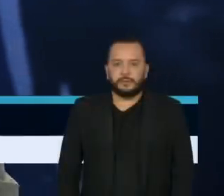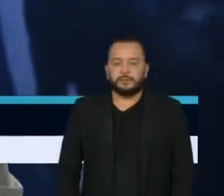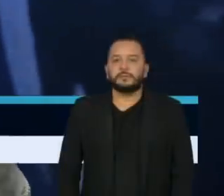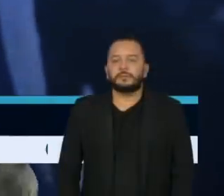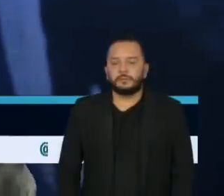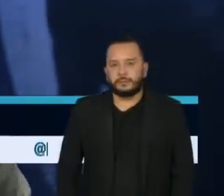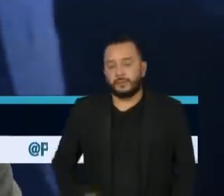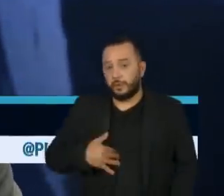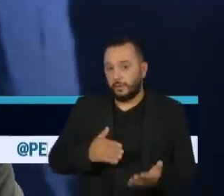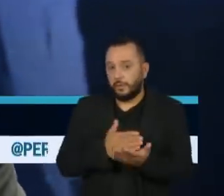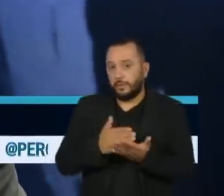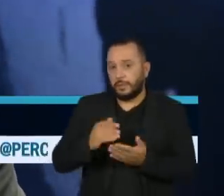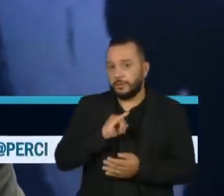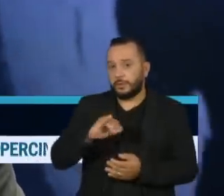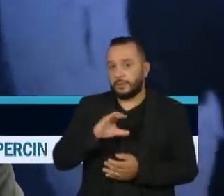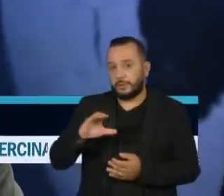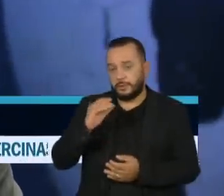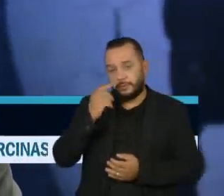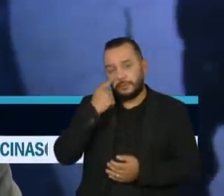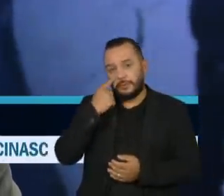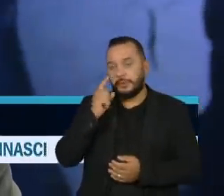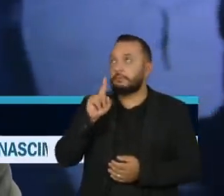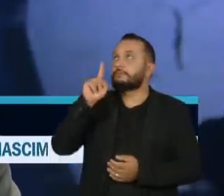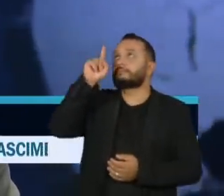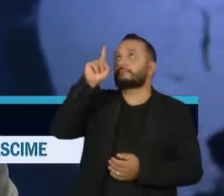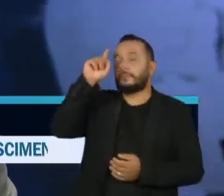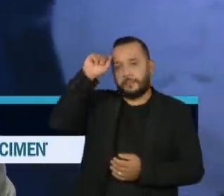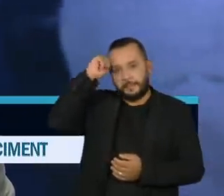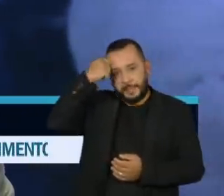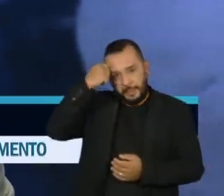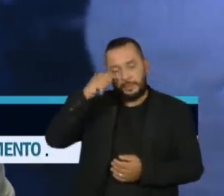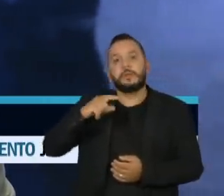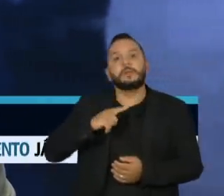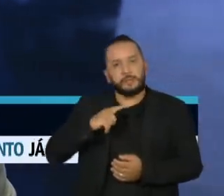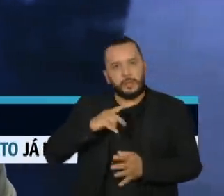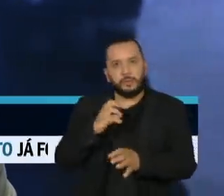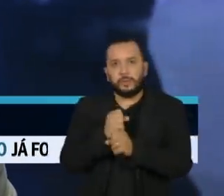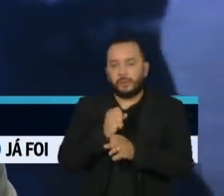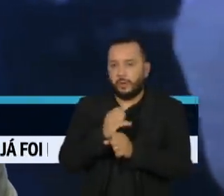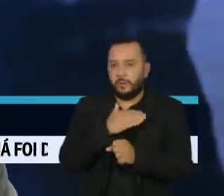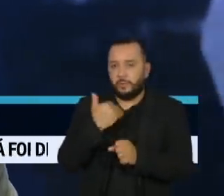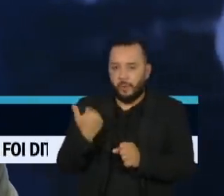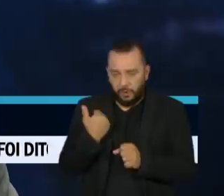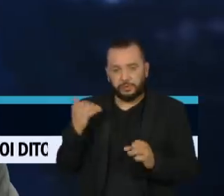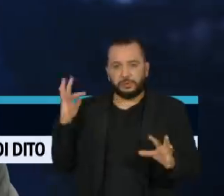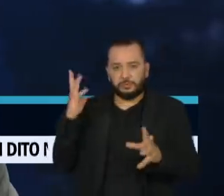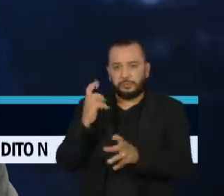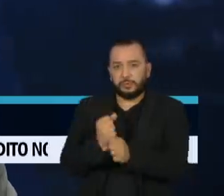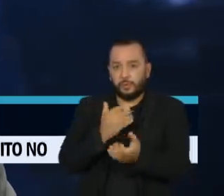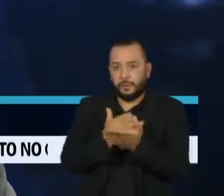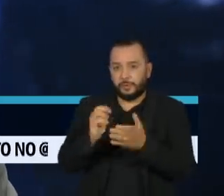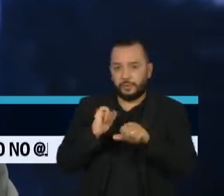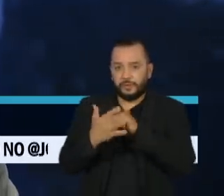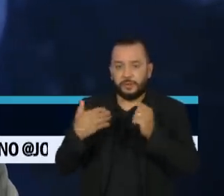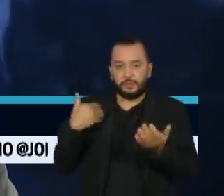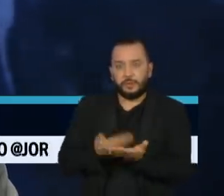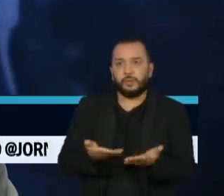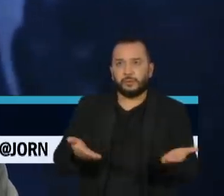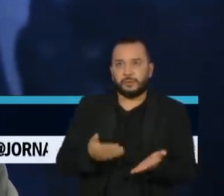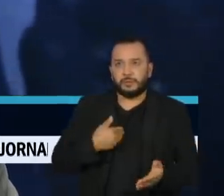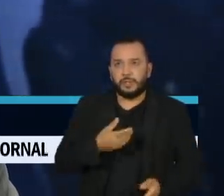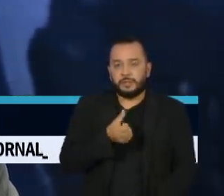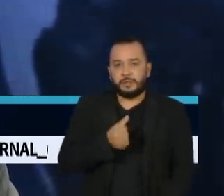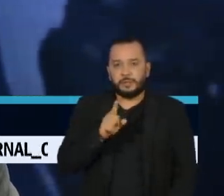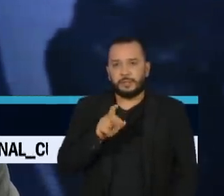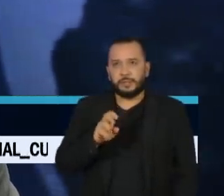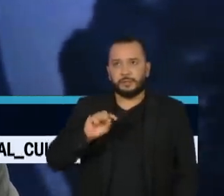Desde o início do jornal, você está vendo a tarja preta na tela à sua direita com o número de óbitos acumulados desde o início da pandemia. Já são